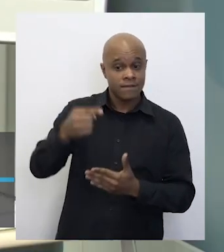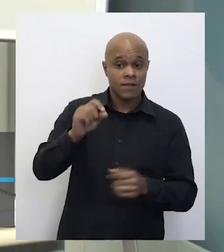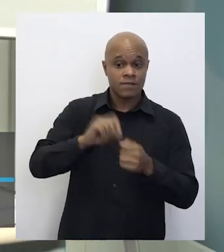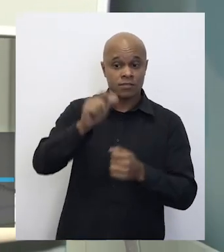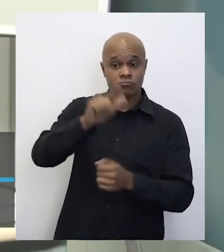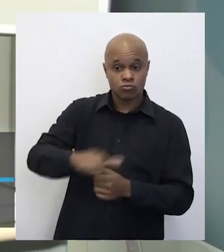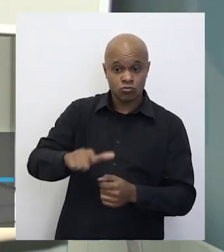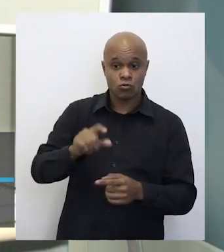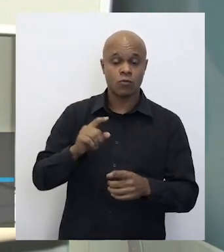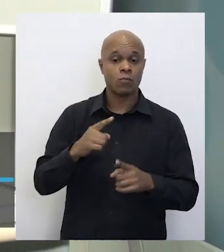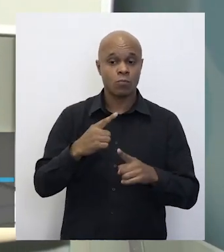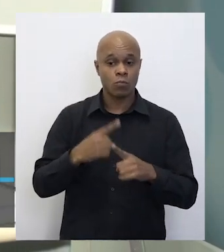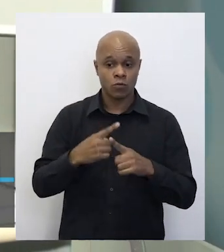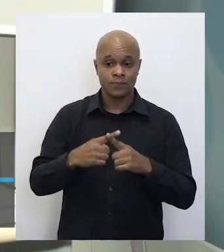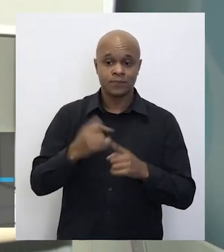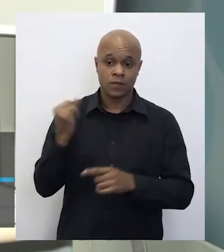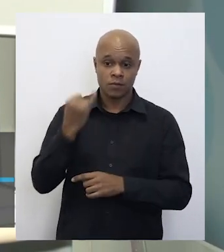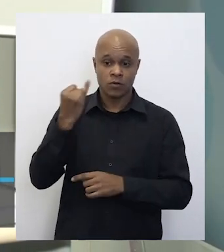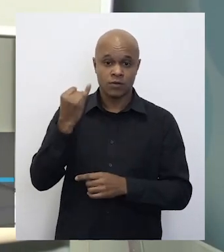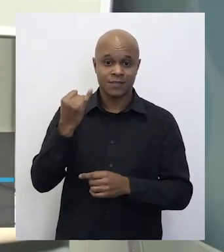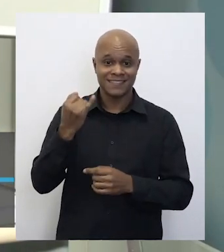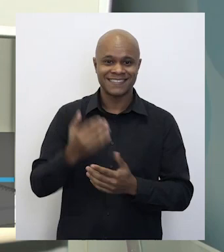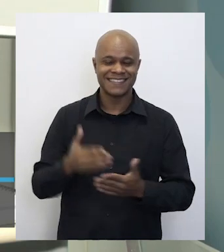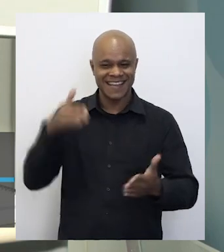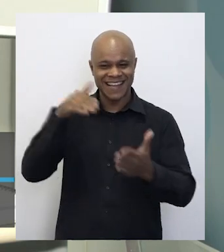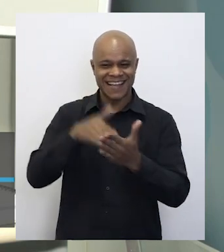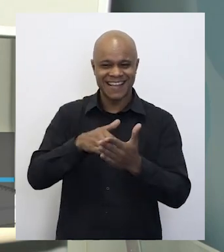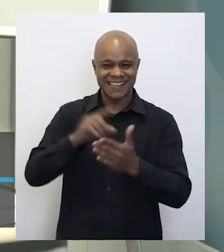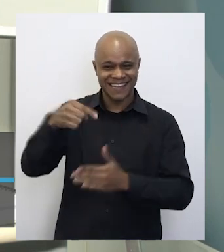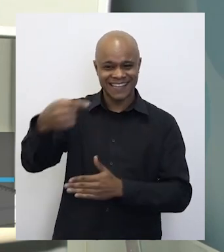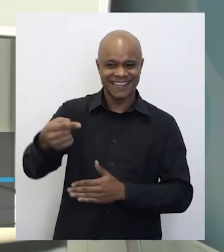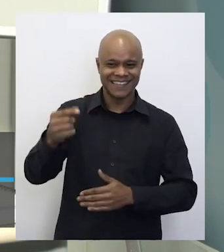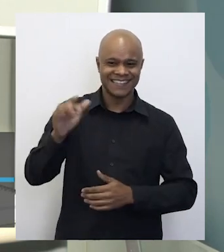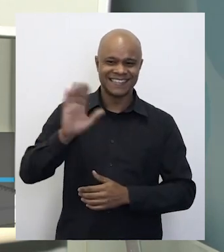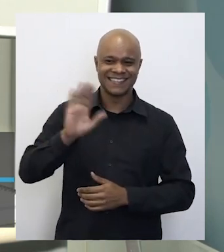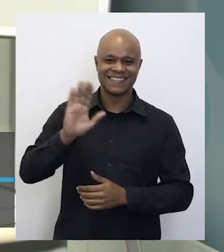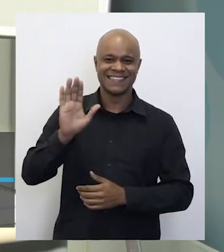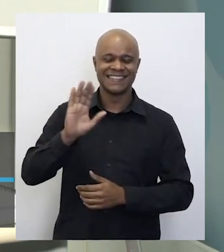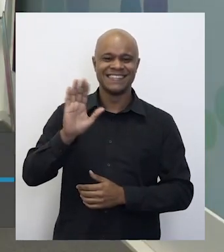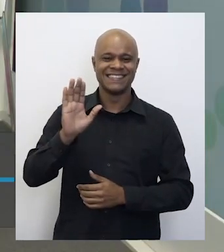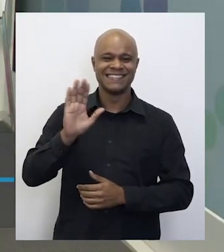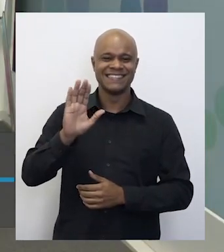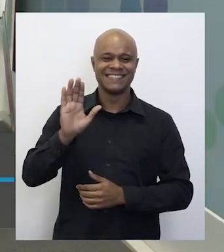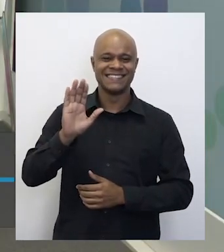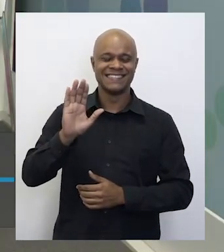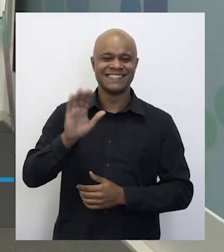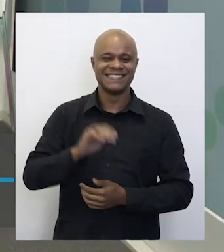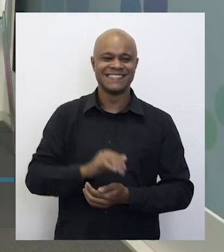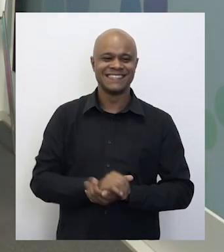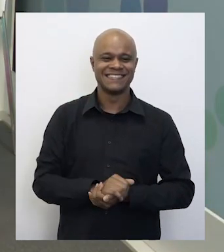daqui. Então, eu desejo para vocês uma boa noite. Até a próxima aula. Tchau, tchau. Tchau, tchau, boa noite.